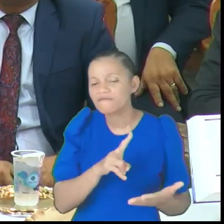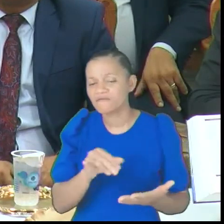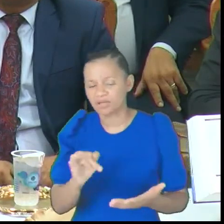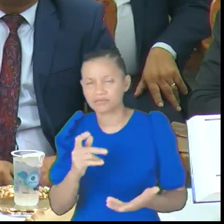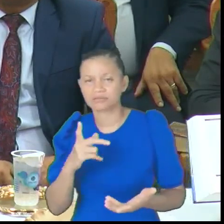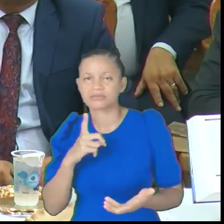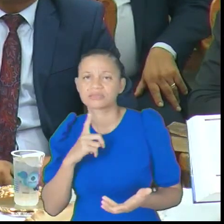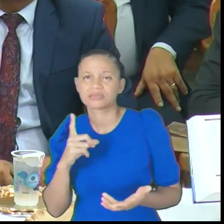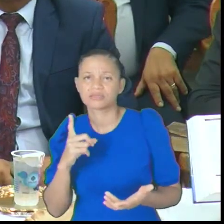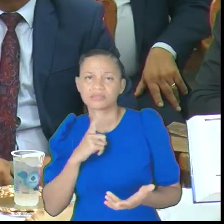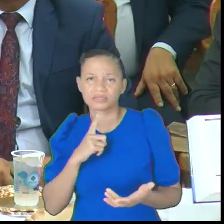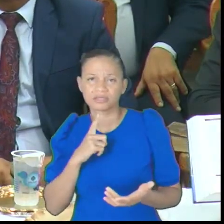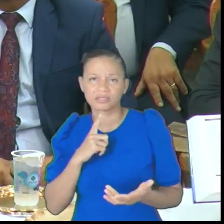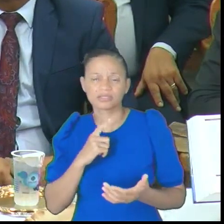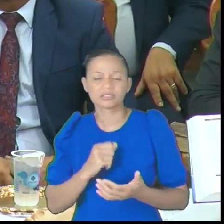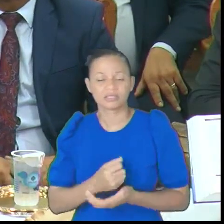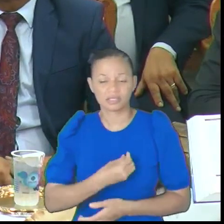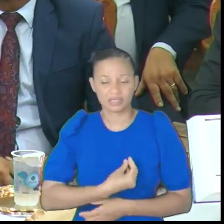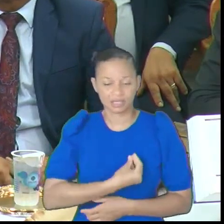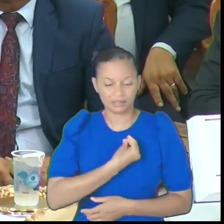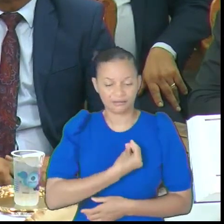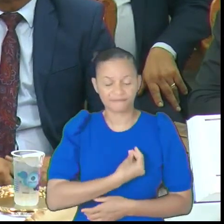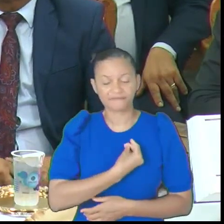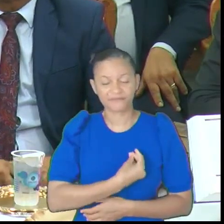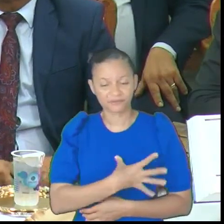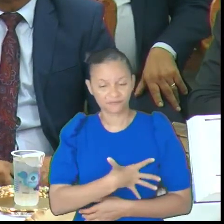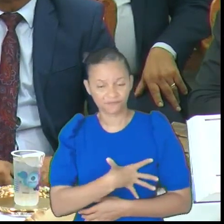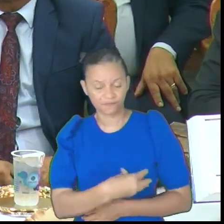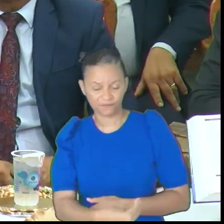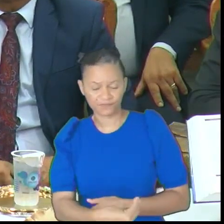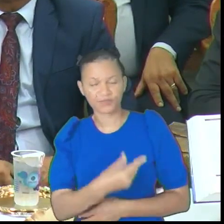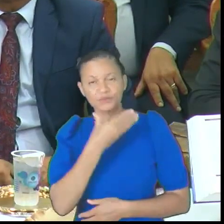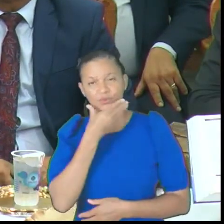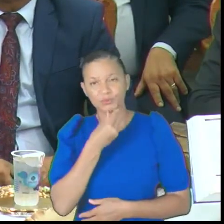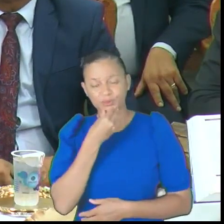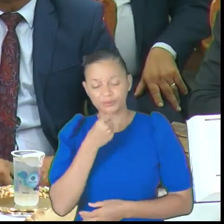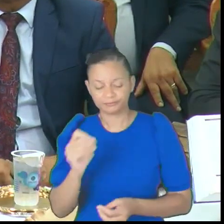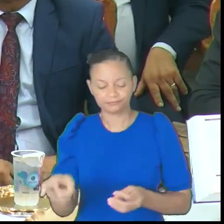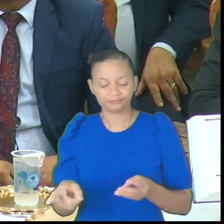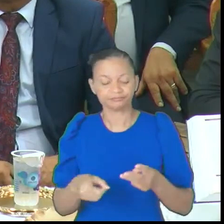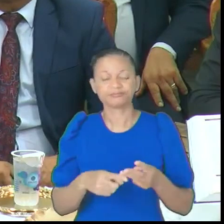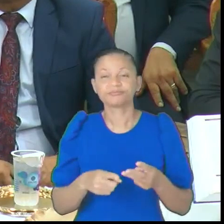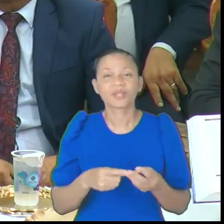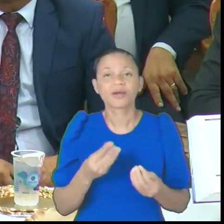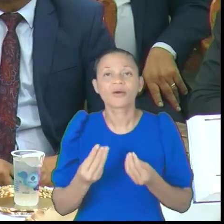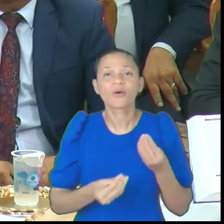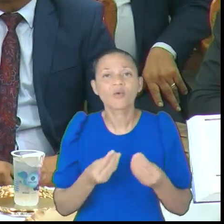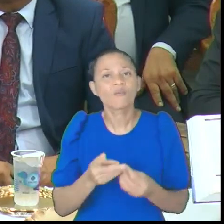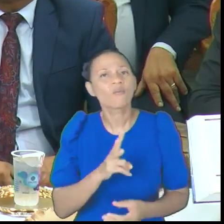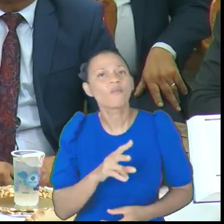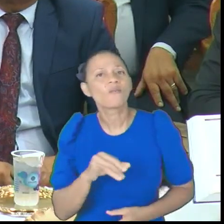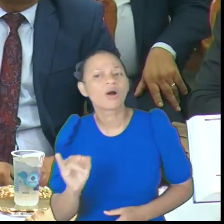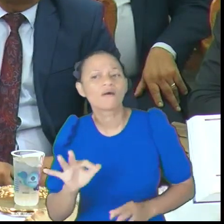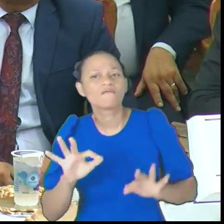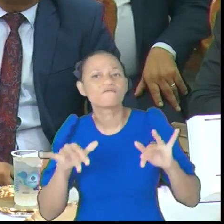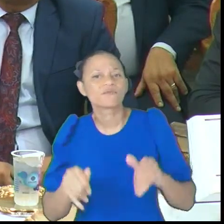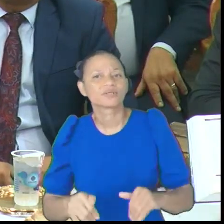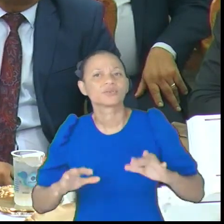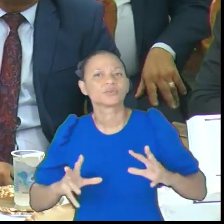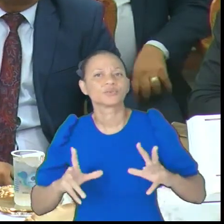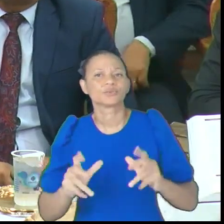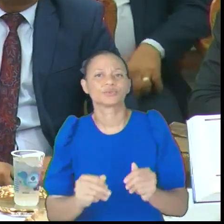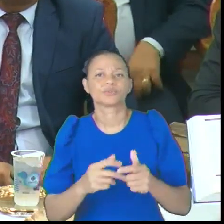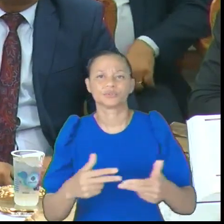haverá sobre a vinda do Filho do Homem? Terceiro: como será o final de todas